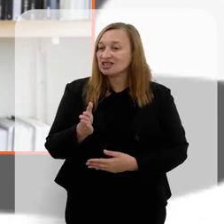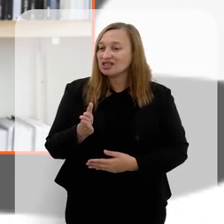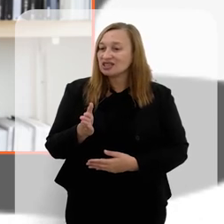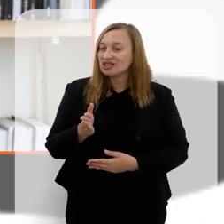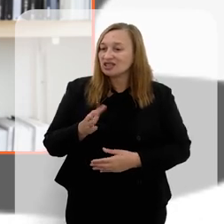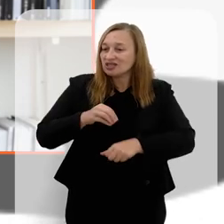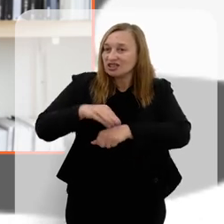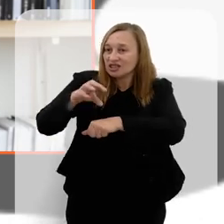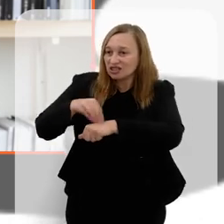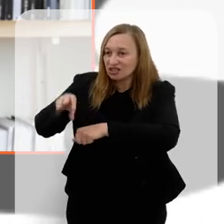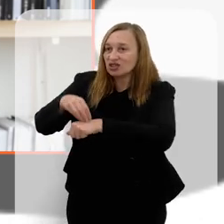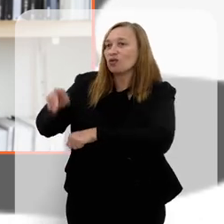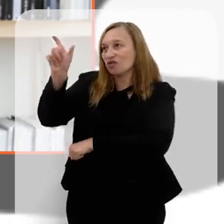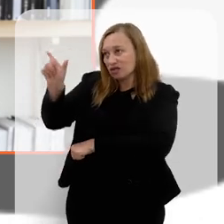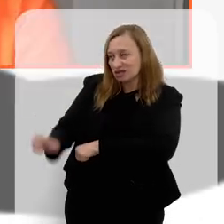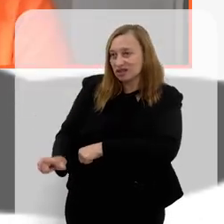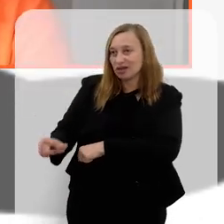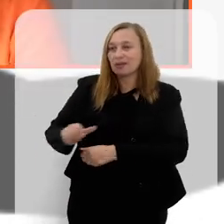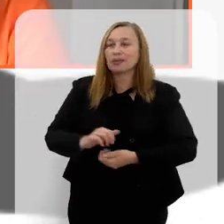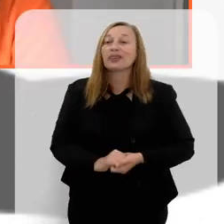vendeu o Luciano, não é o peixe.